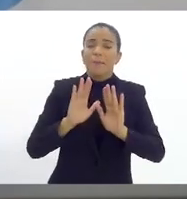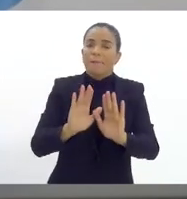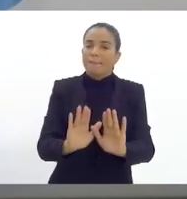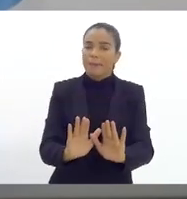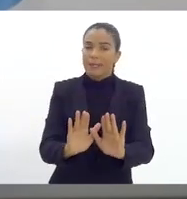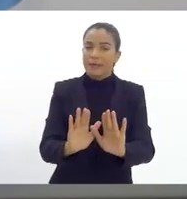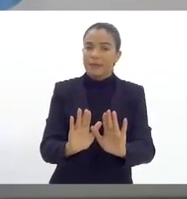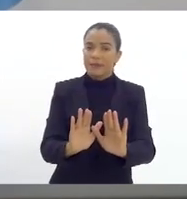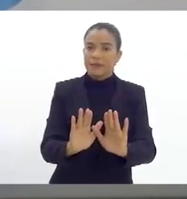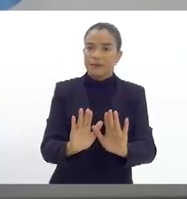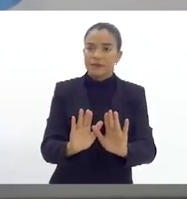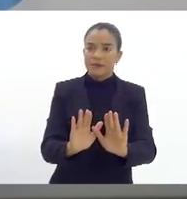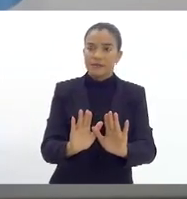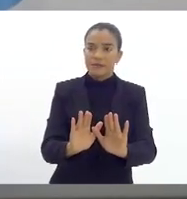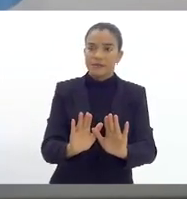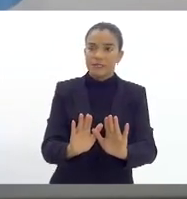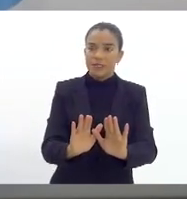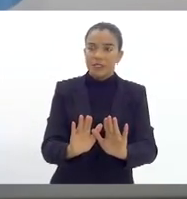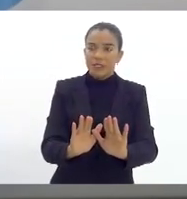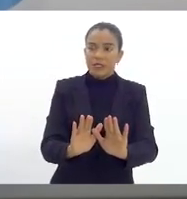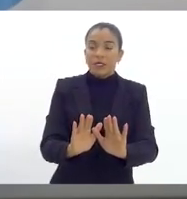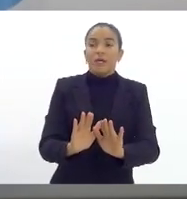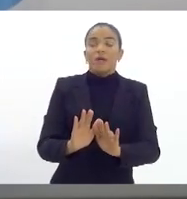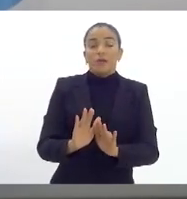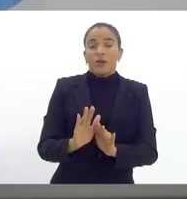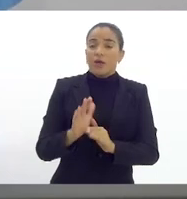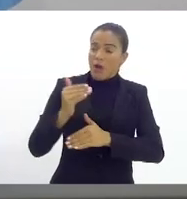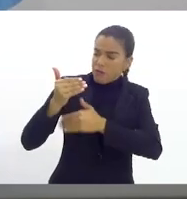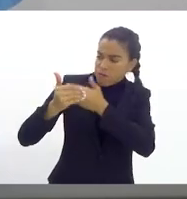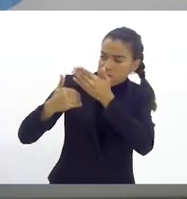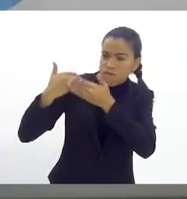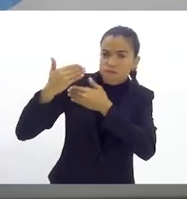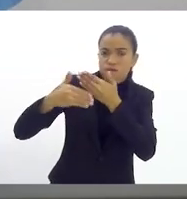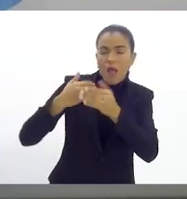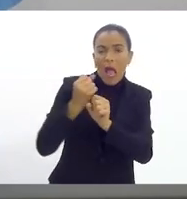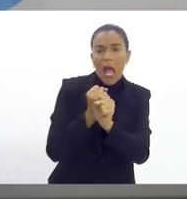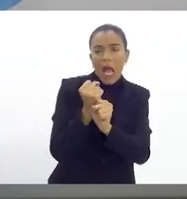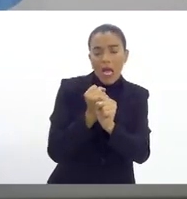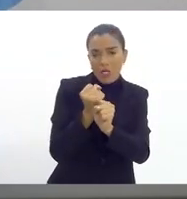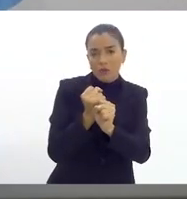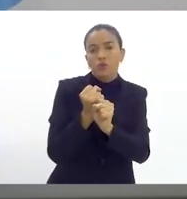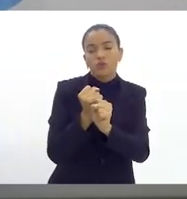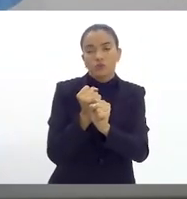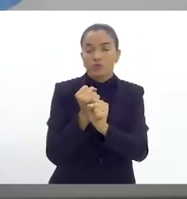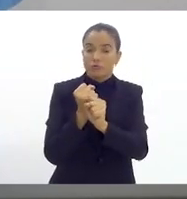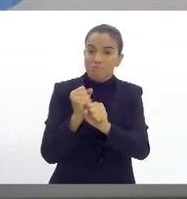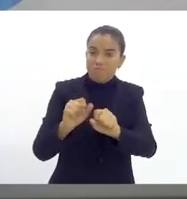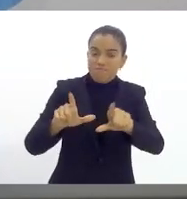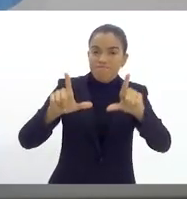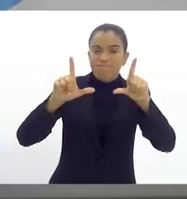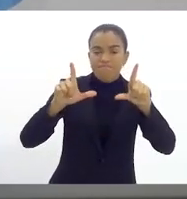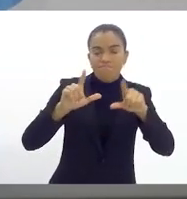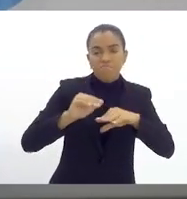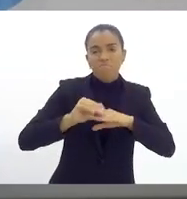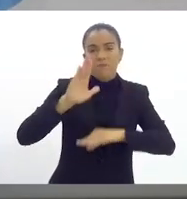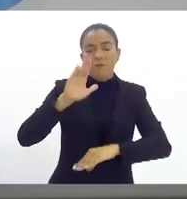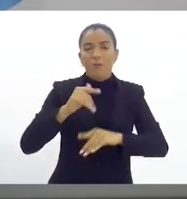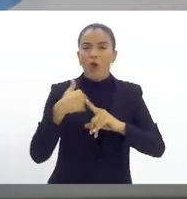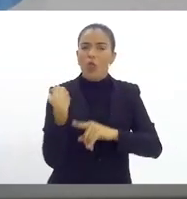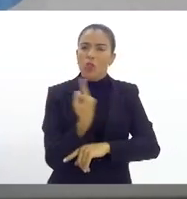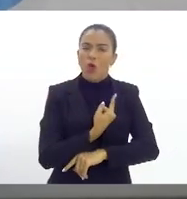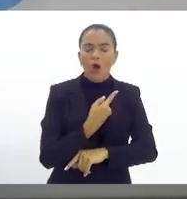mas nos últimos anos desso se acentuou também por conta do que nós